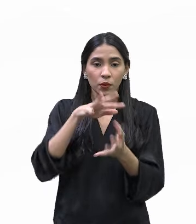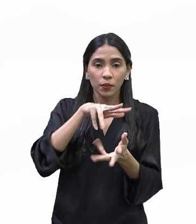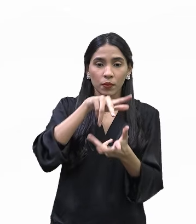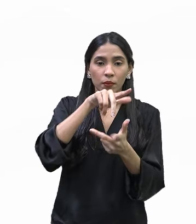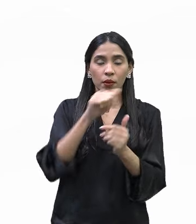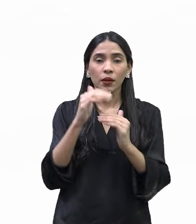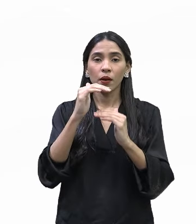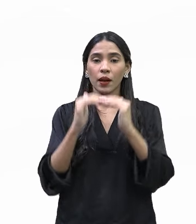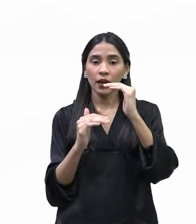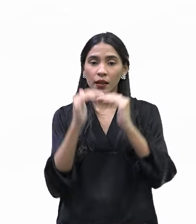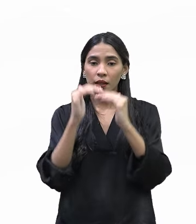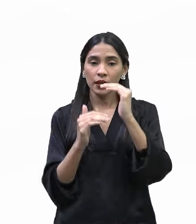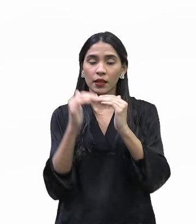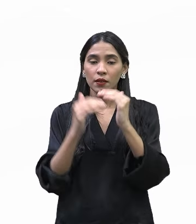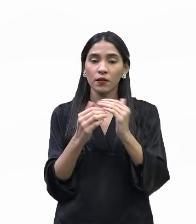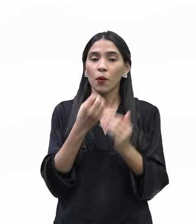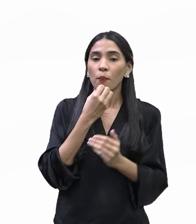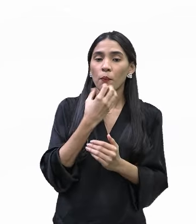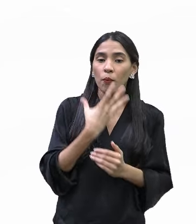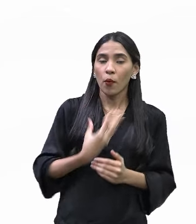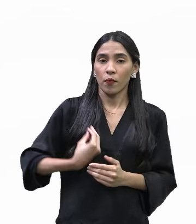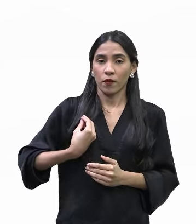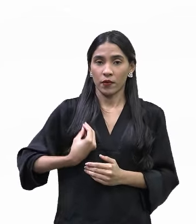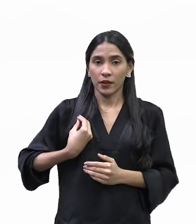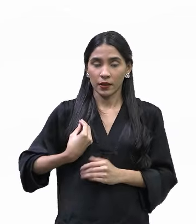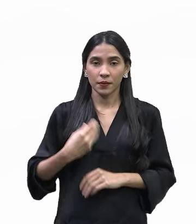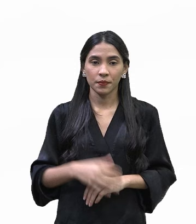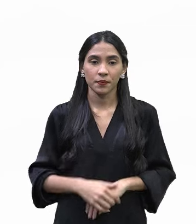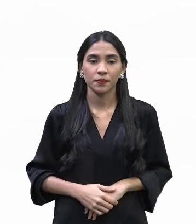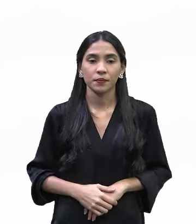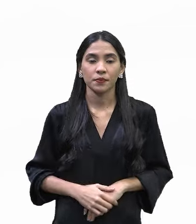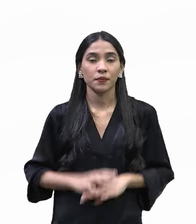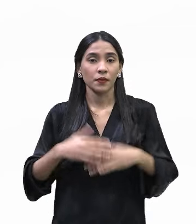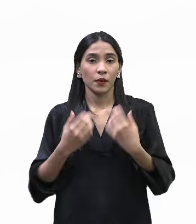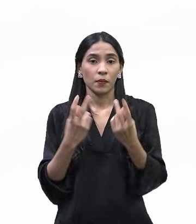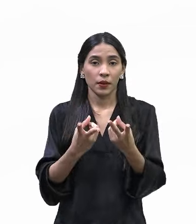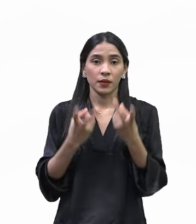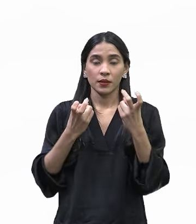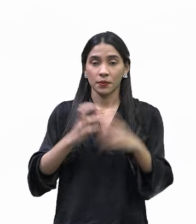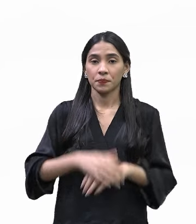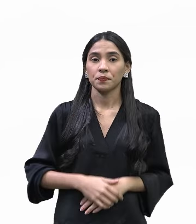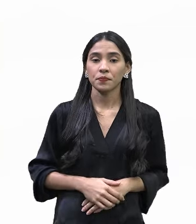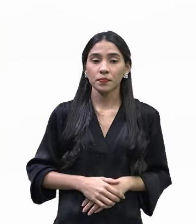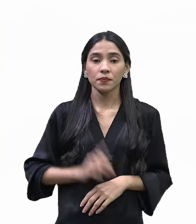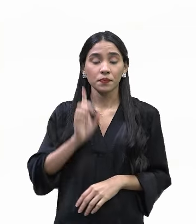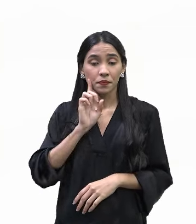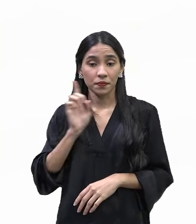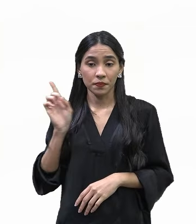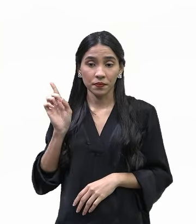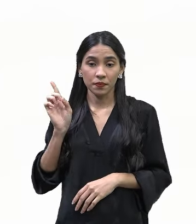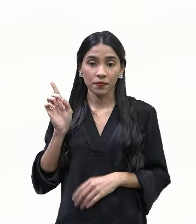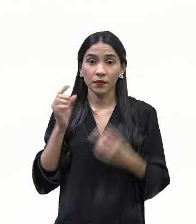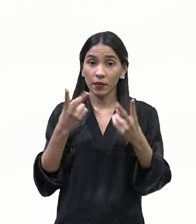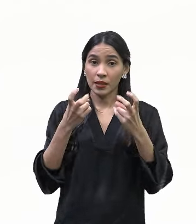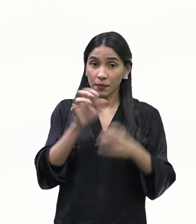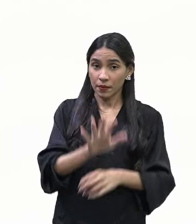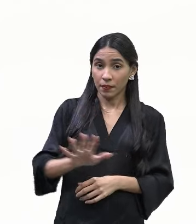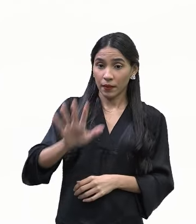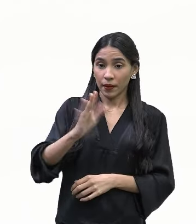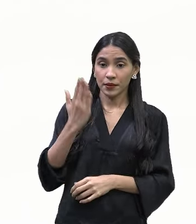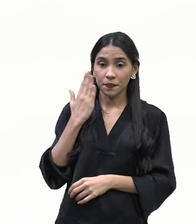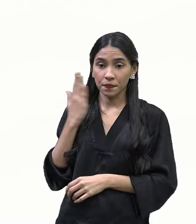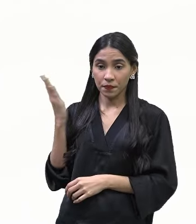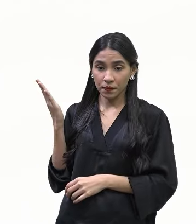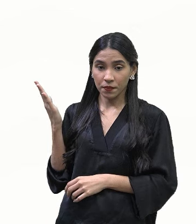planeta em níveis adequados para a vida. Então note que o que nós teremos aqui? Você consegue